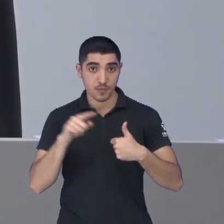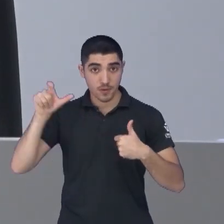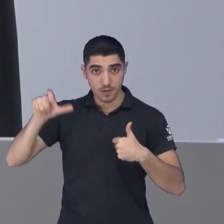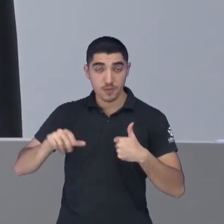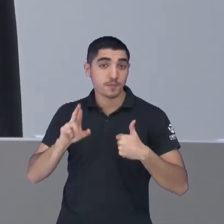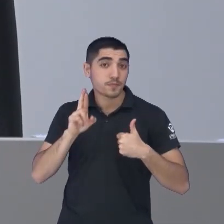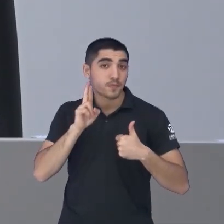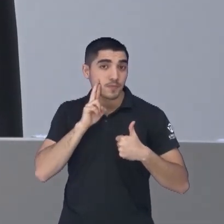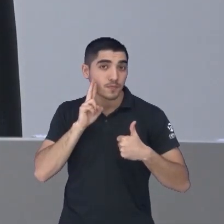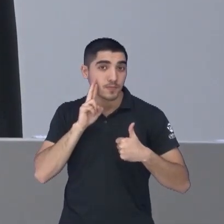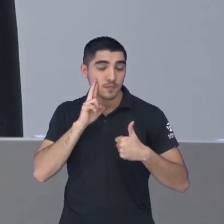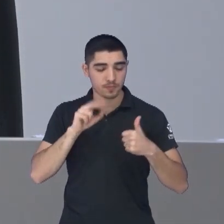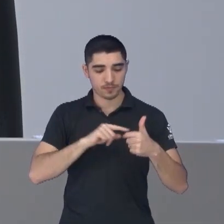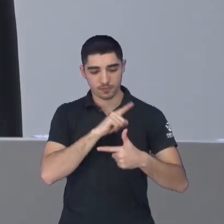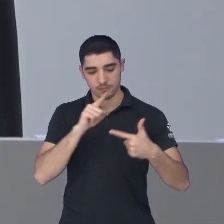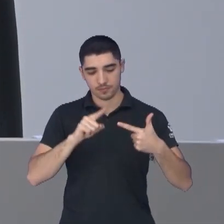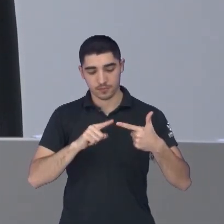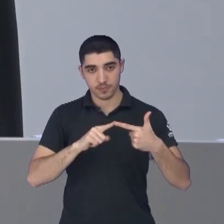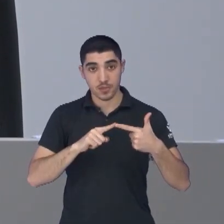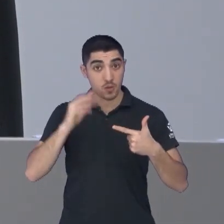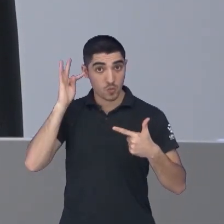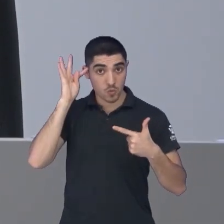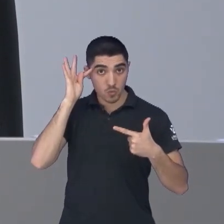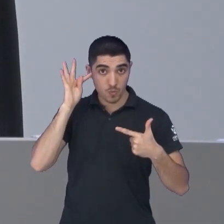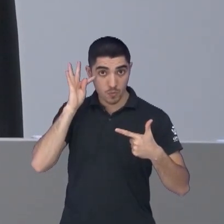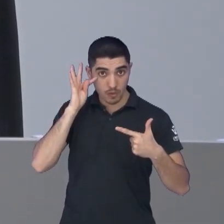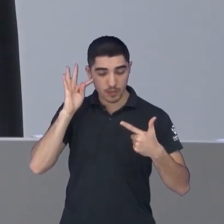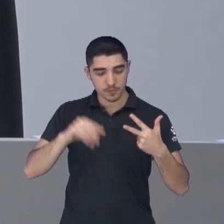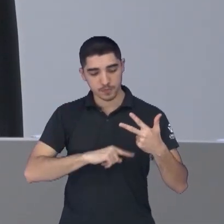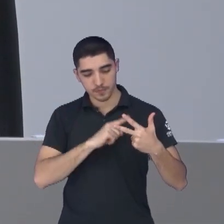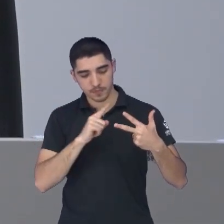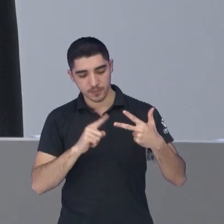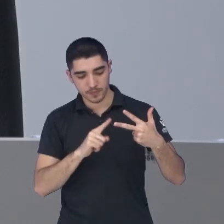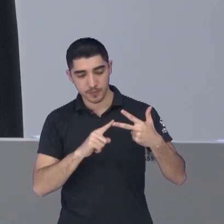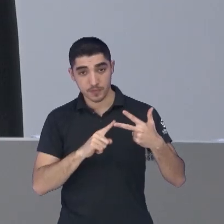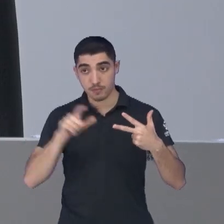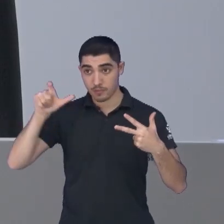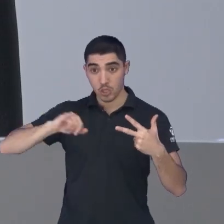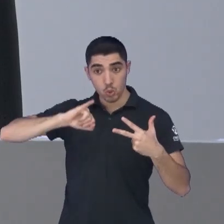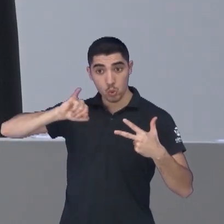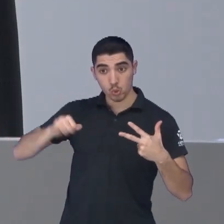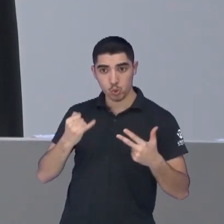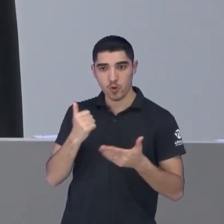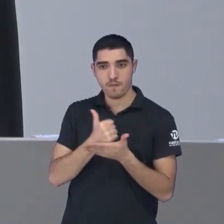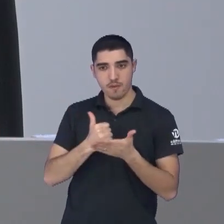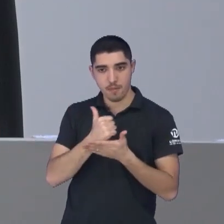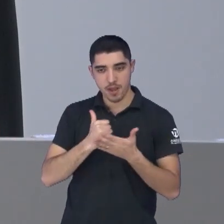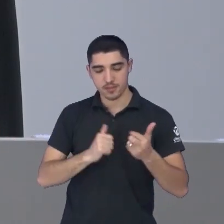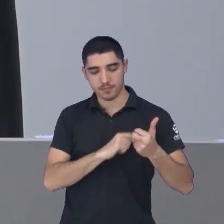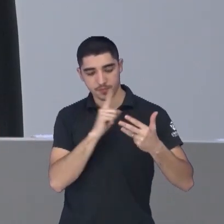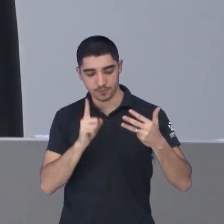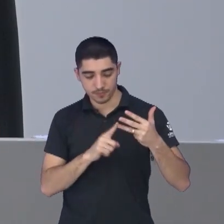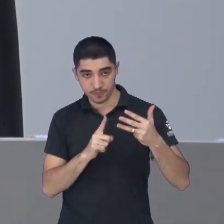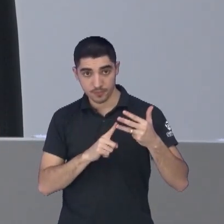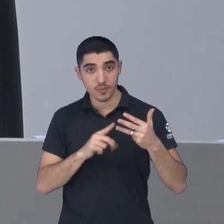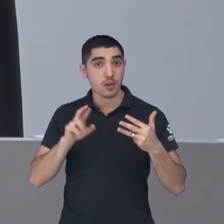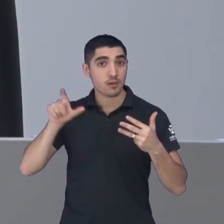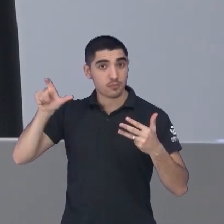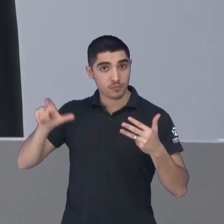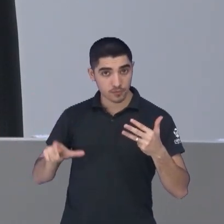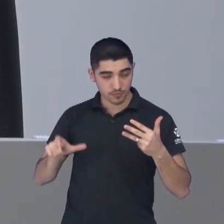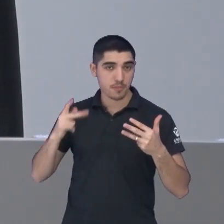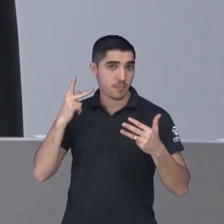Renato Santiago, vereador Tomás Henrique, vereador Júnior da Farmácia, vereador